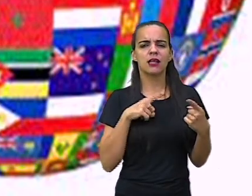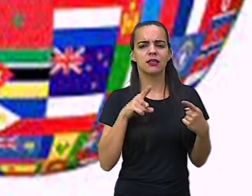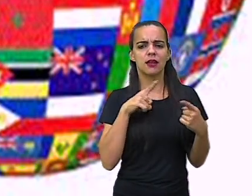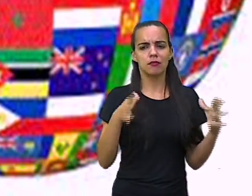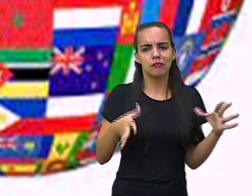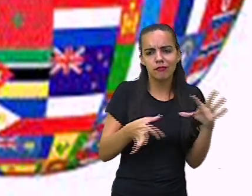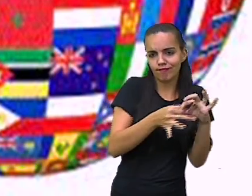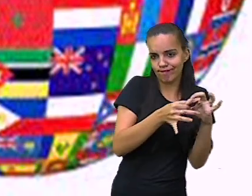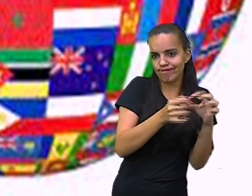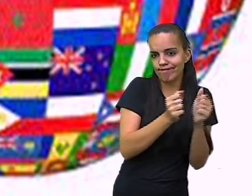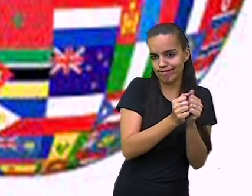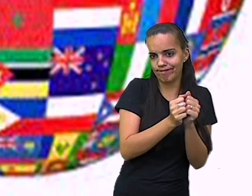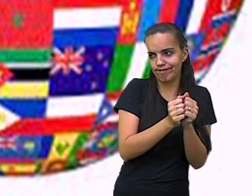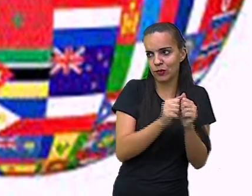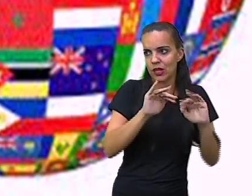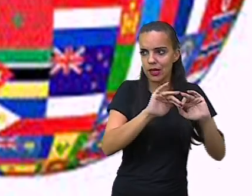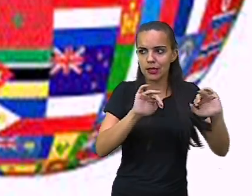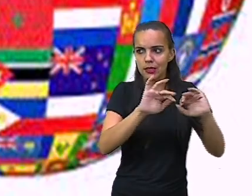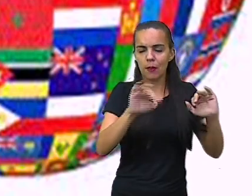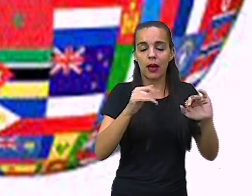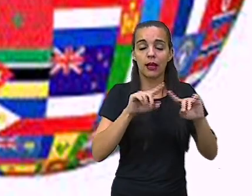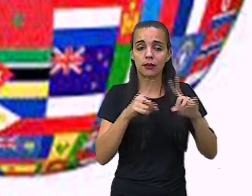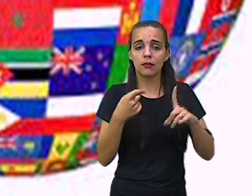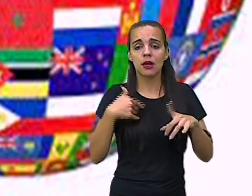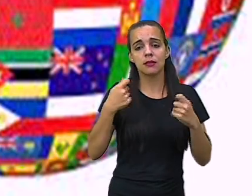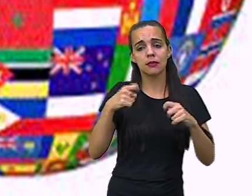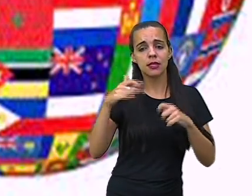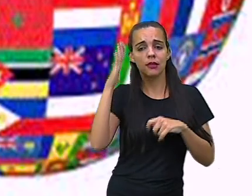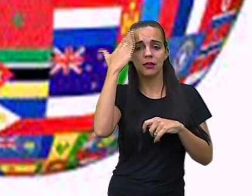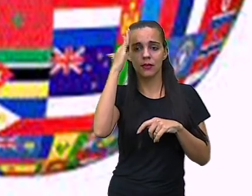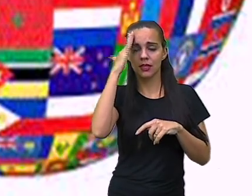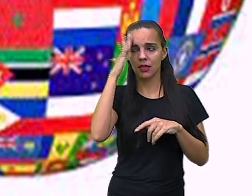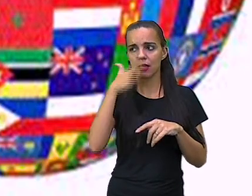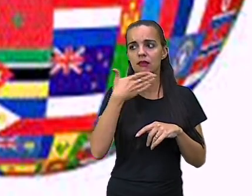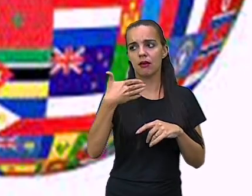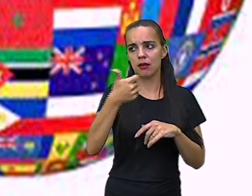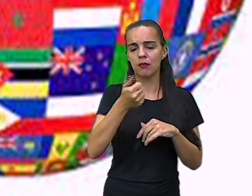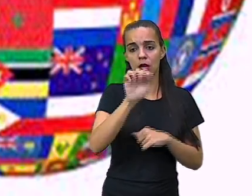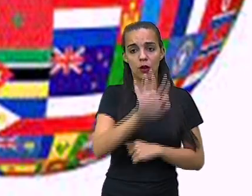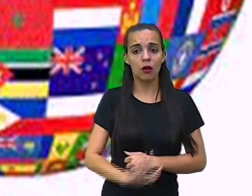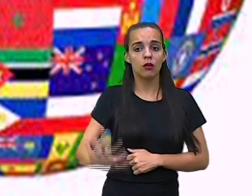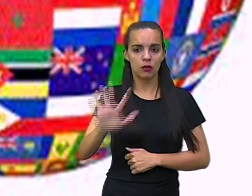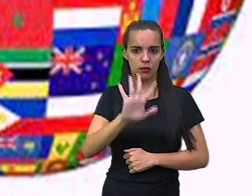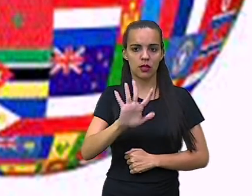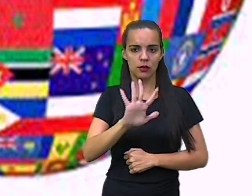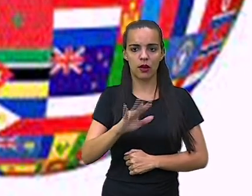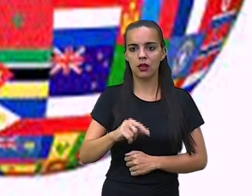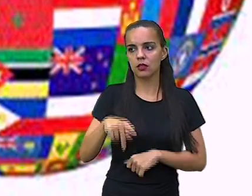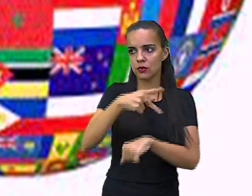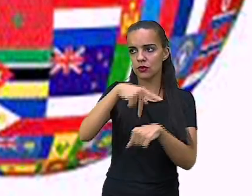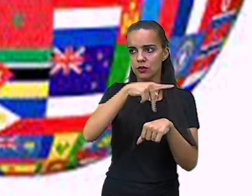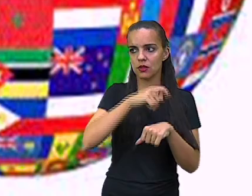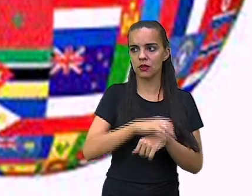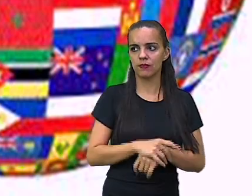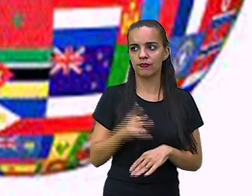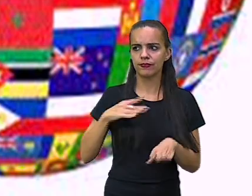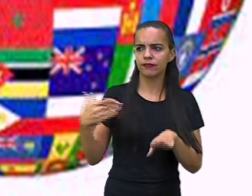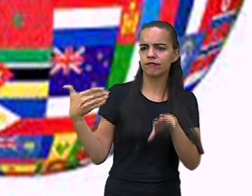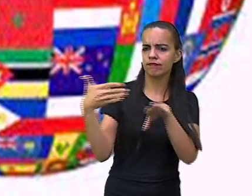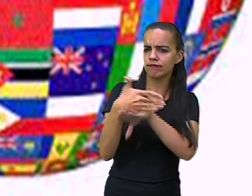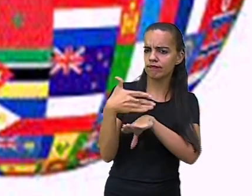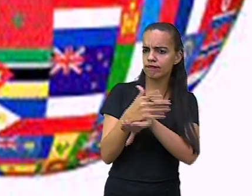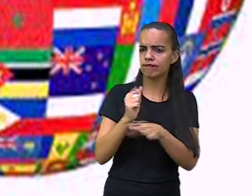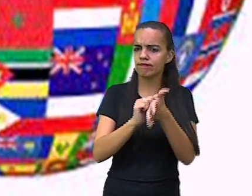da América do Sul. Então, para a gente entender o que é unidade e nacionalismo. Estudantes, para acessar as